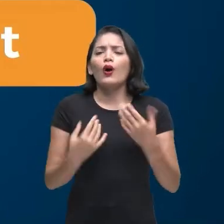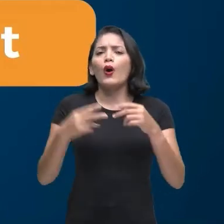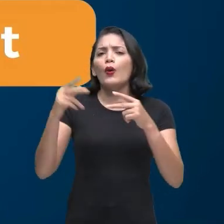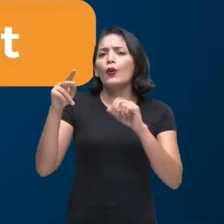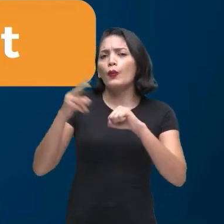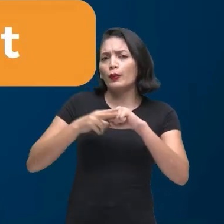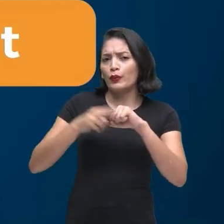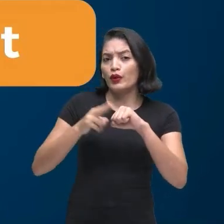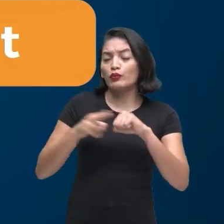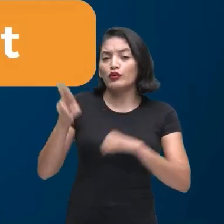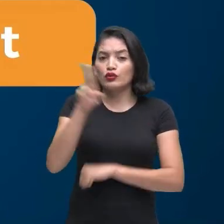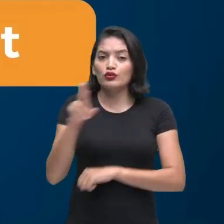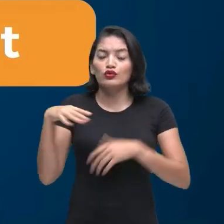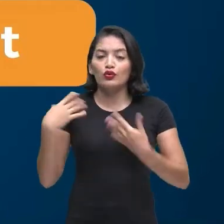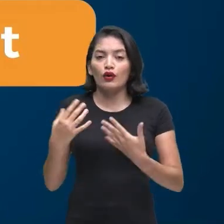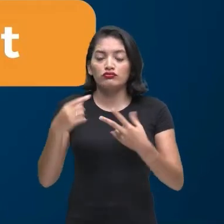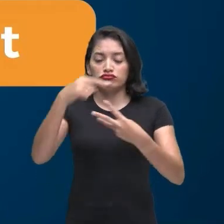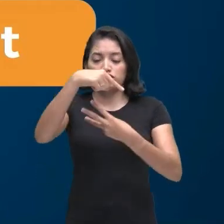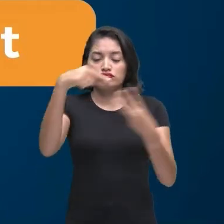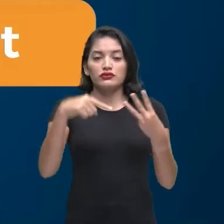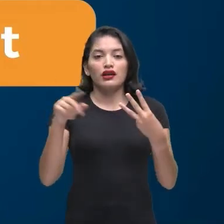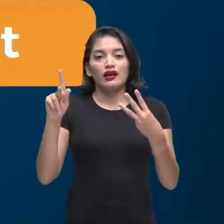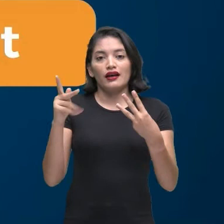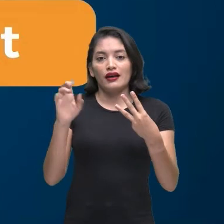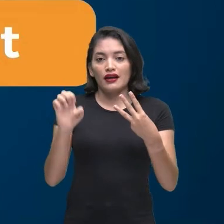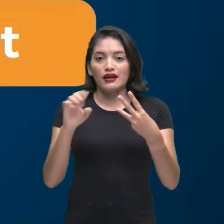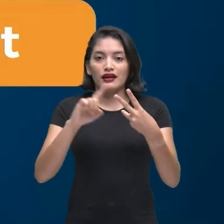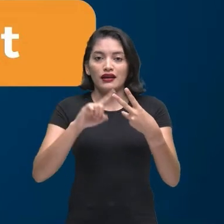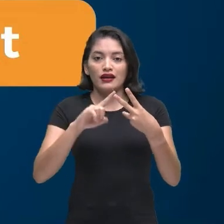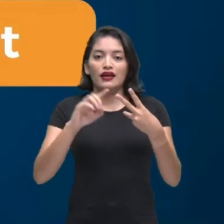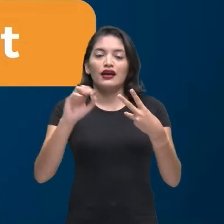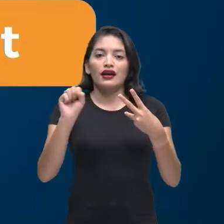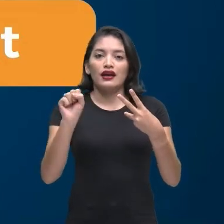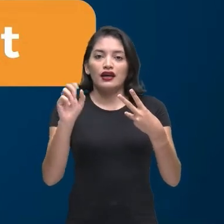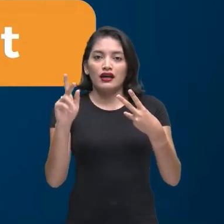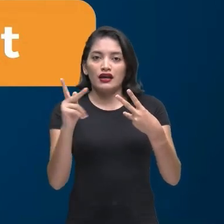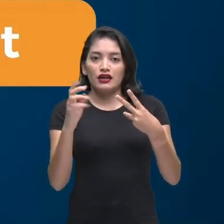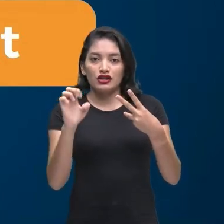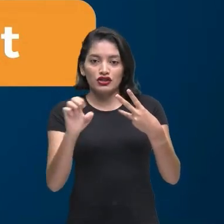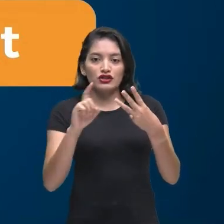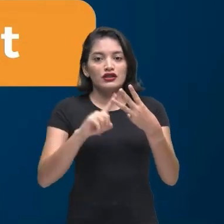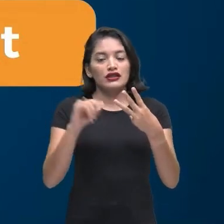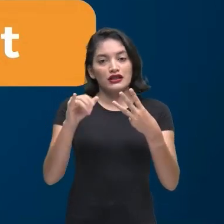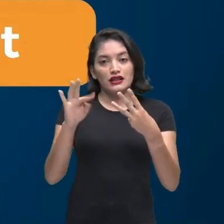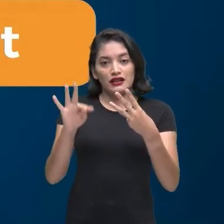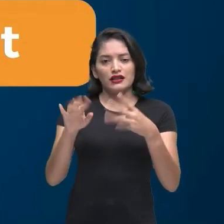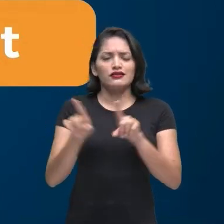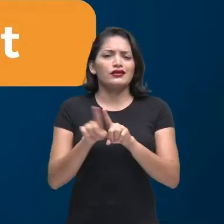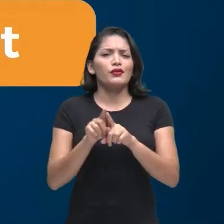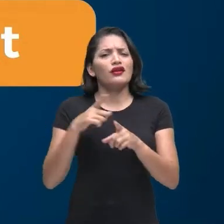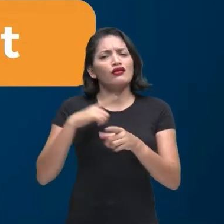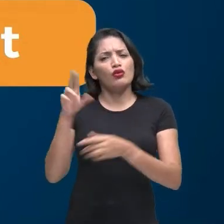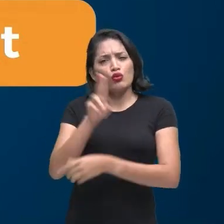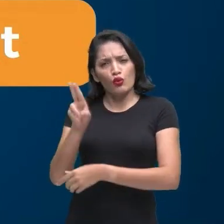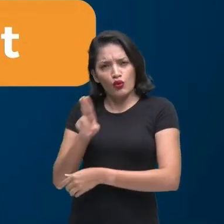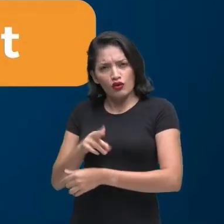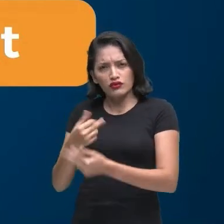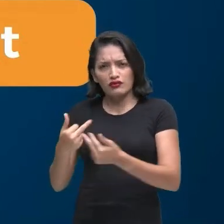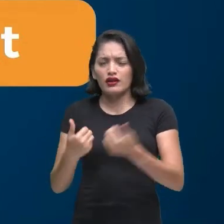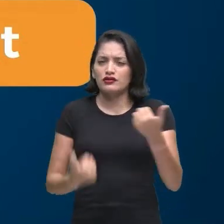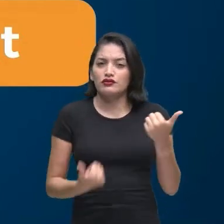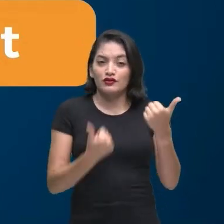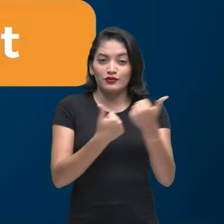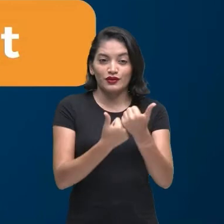que eu utilizei o ri Rio e os e os nomes também que subiste com eles mas blog Pedro